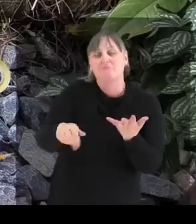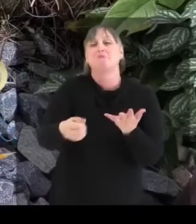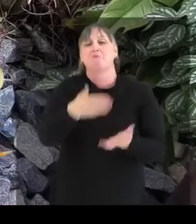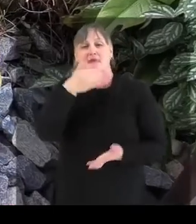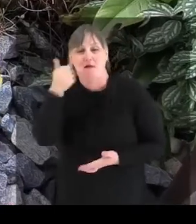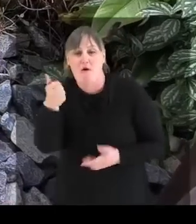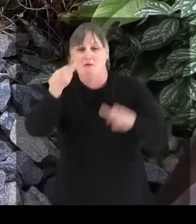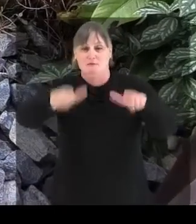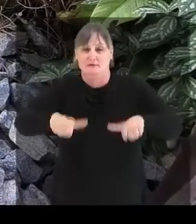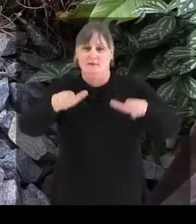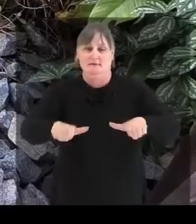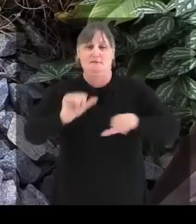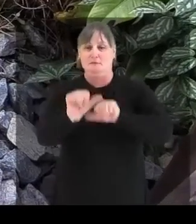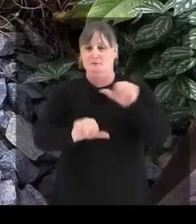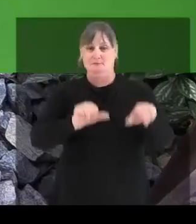se torna.